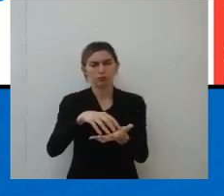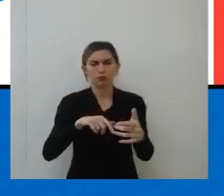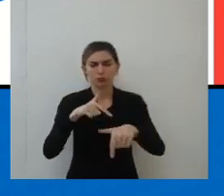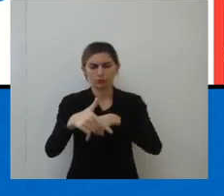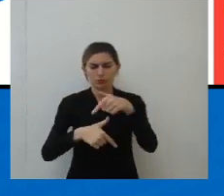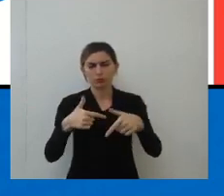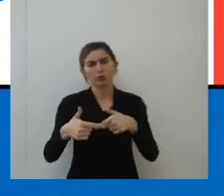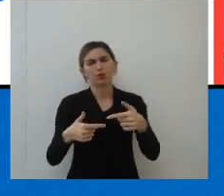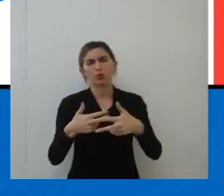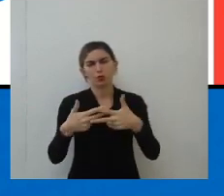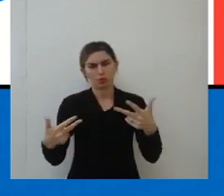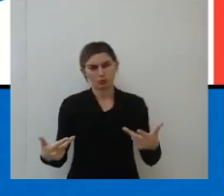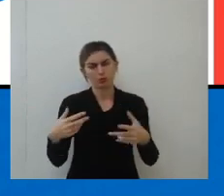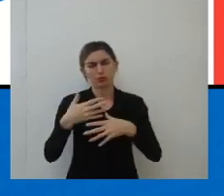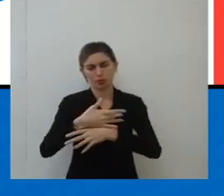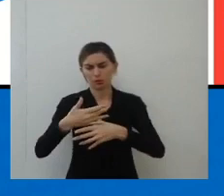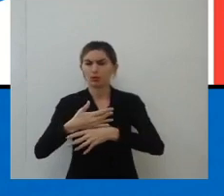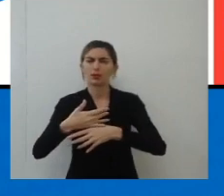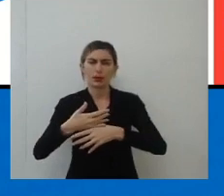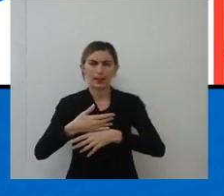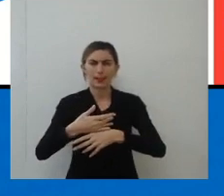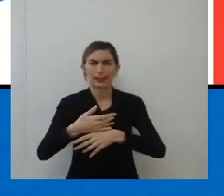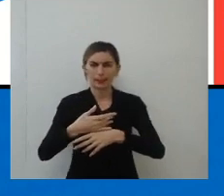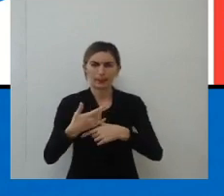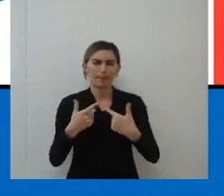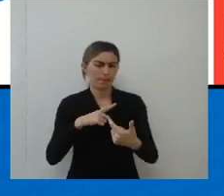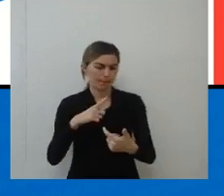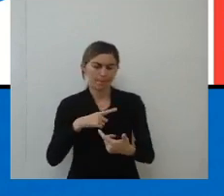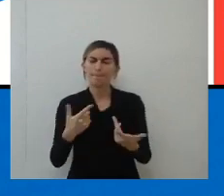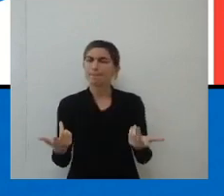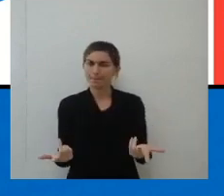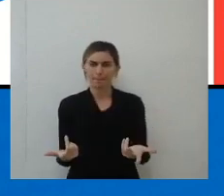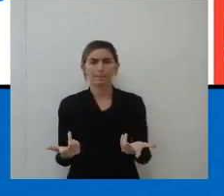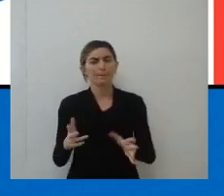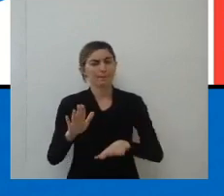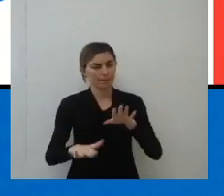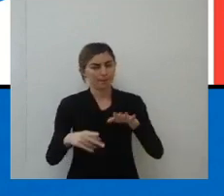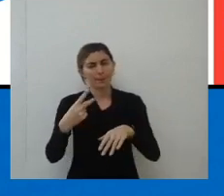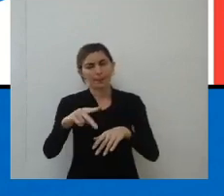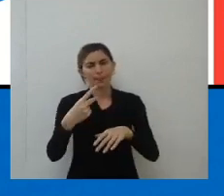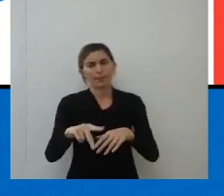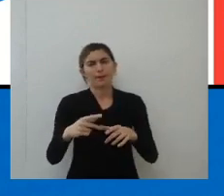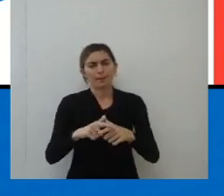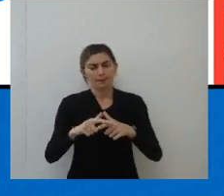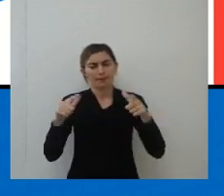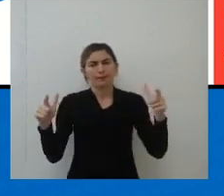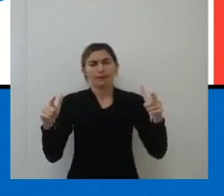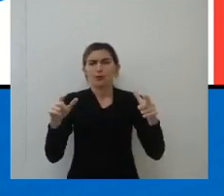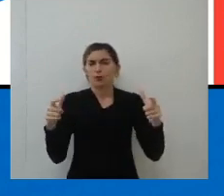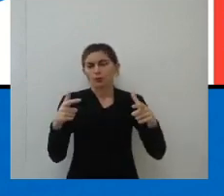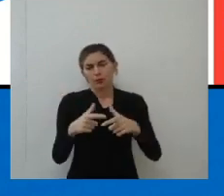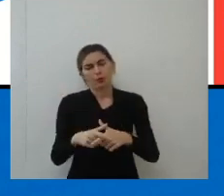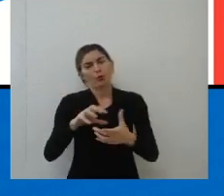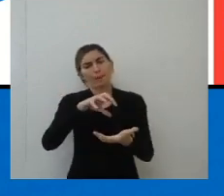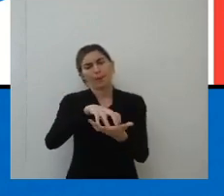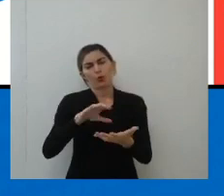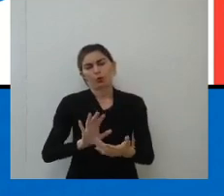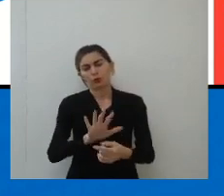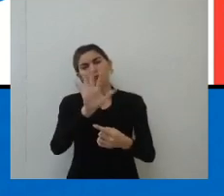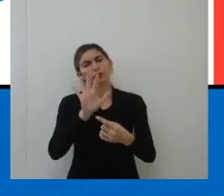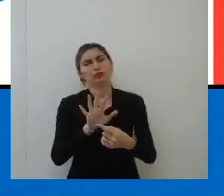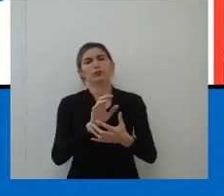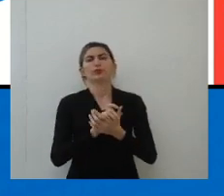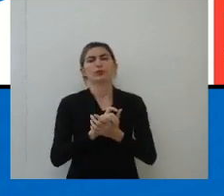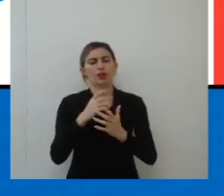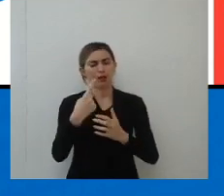serviços estruturantes que uma cidade adote, né, que ela tenha, ela vai ter o maior ou menor polo de influência. E